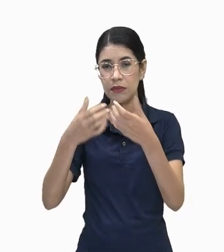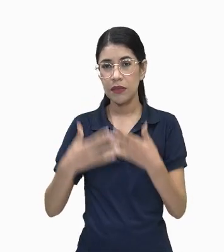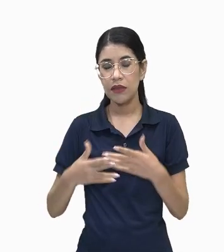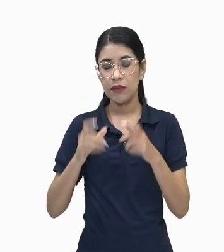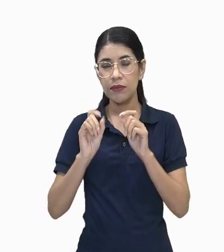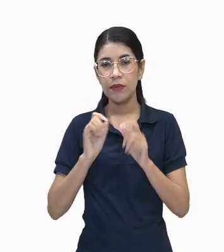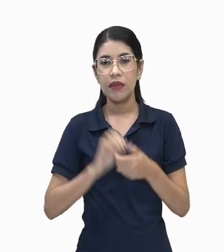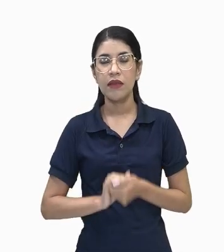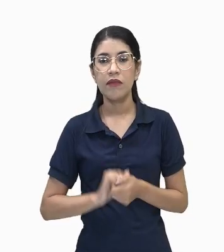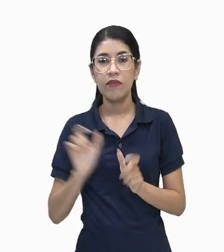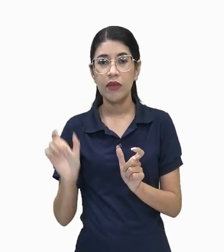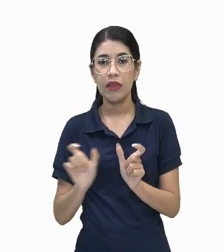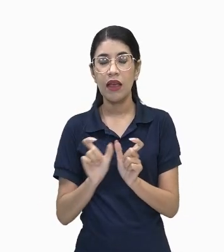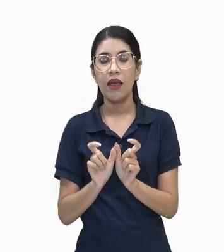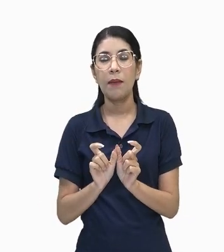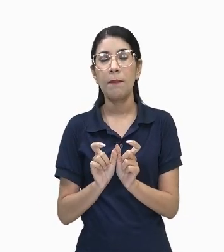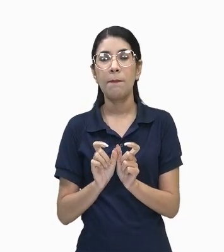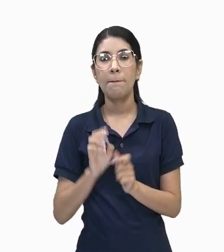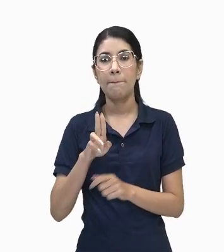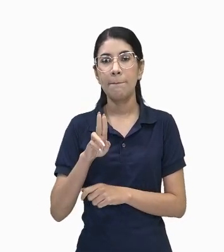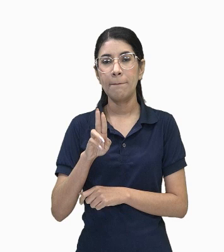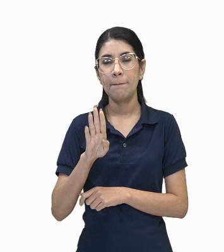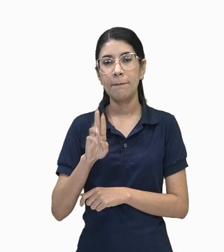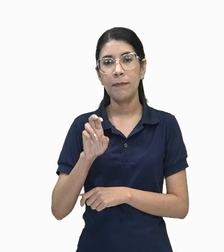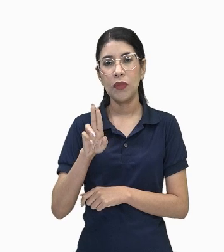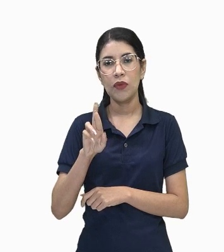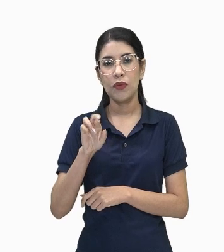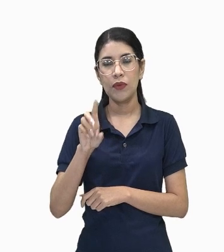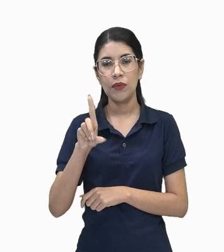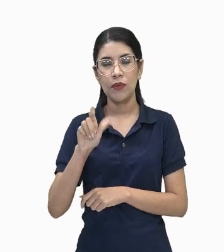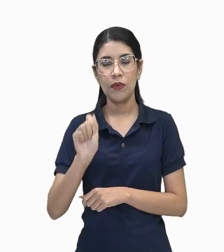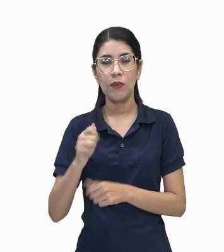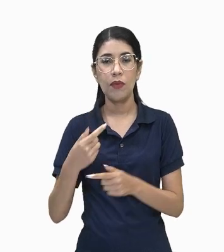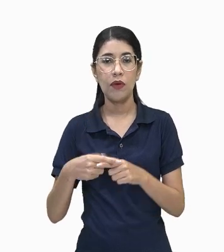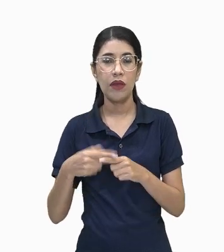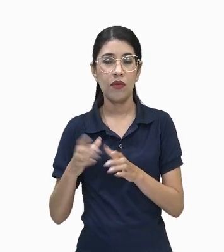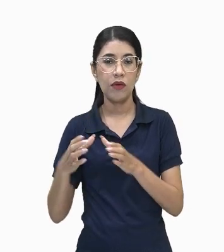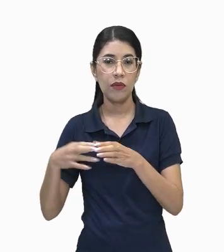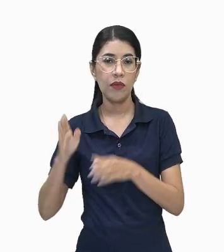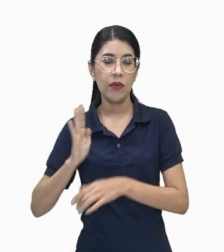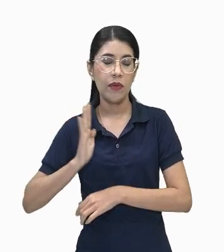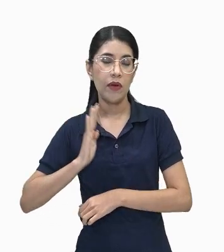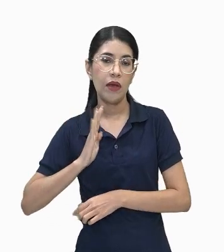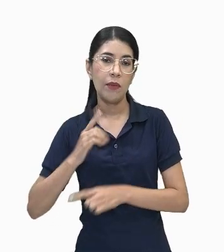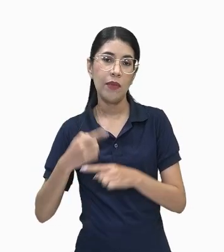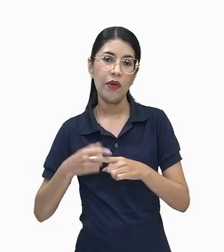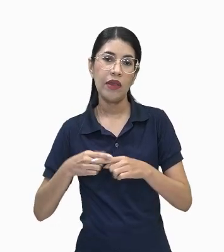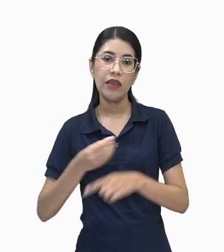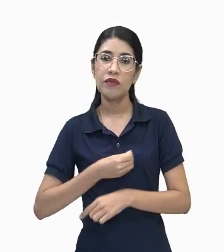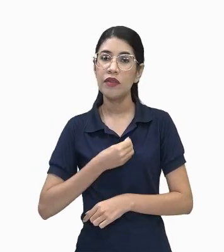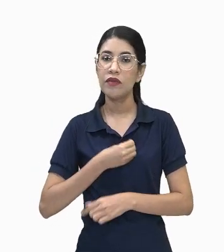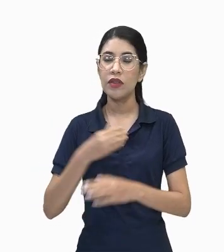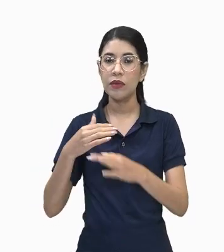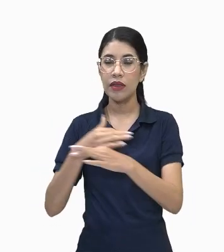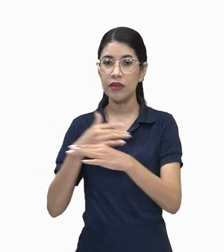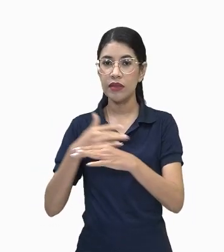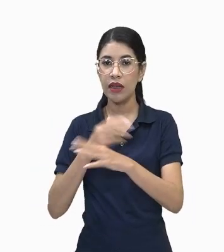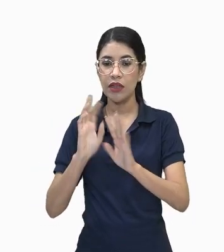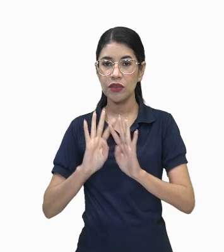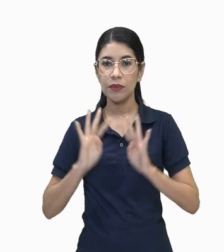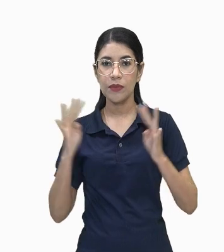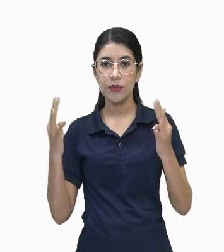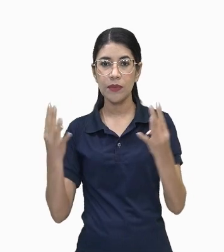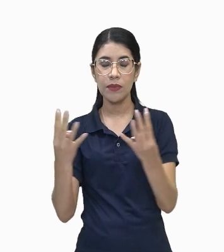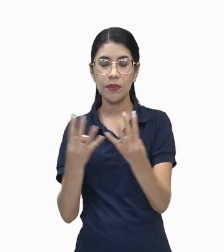do termo burgo, posto que os burgueses passaram a ser chamados assim por serem habitantes dos burgos. Posteriormente, a gente